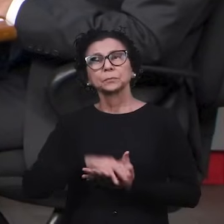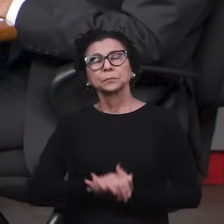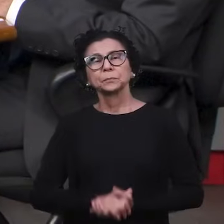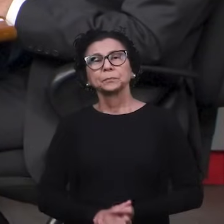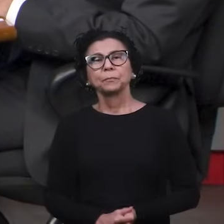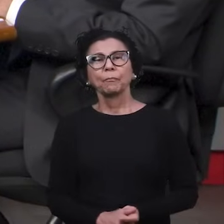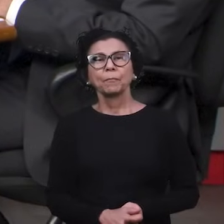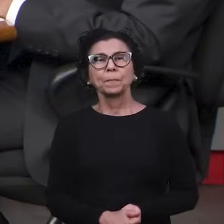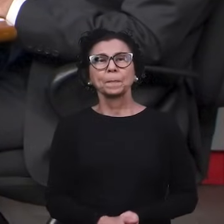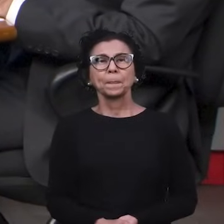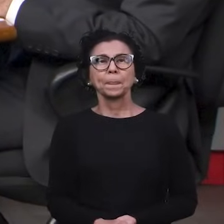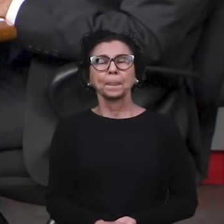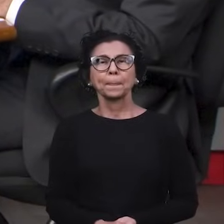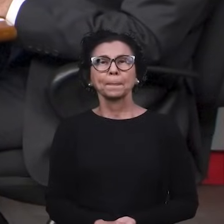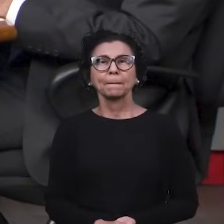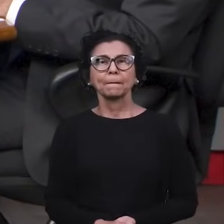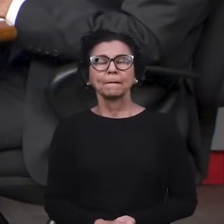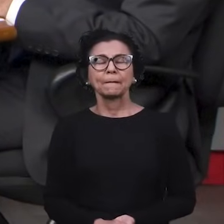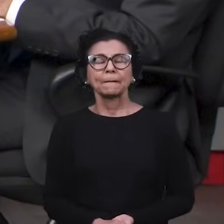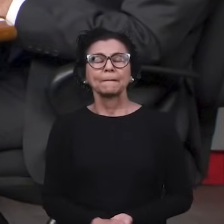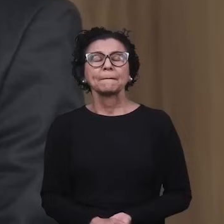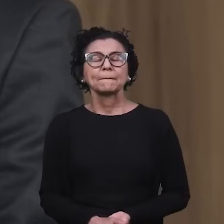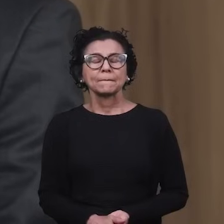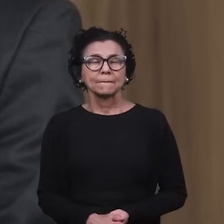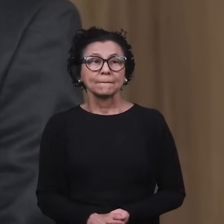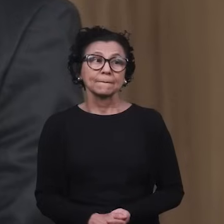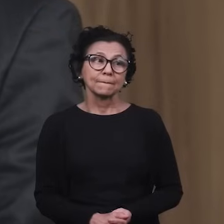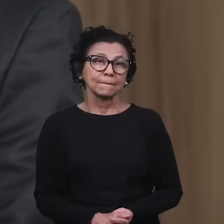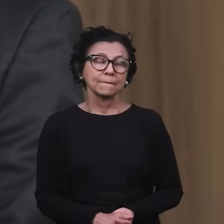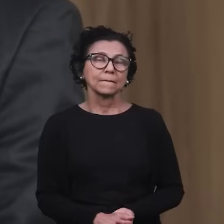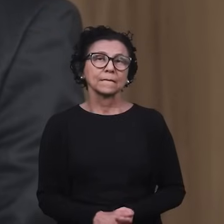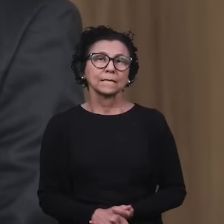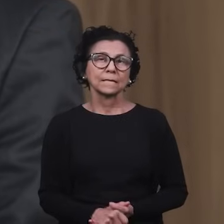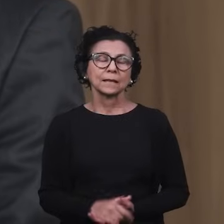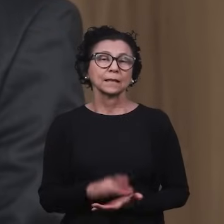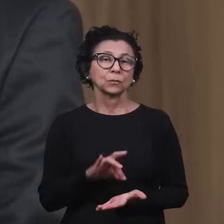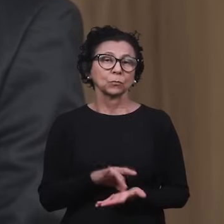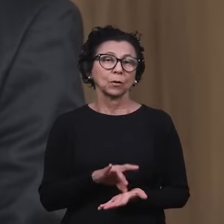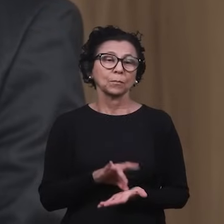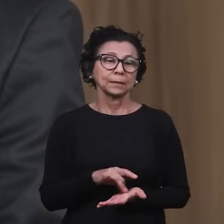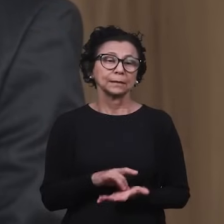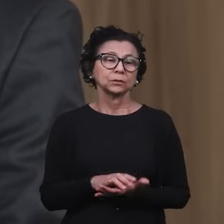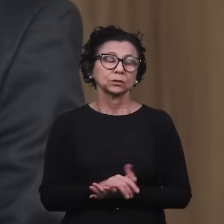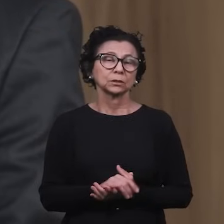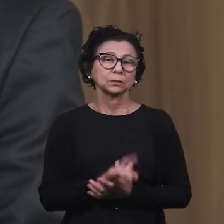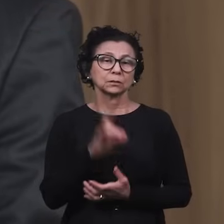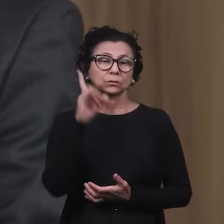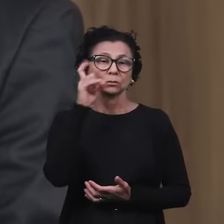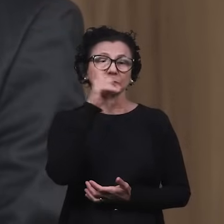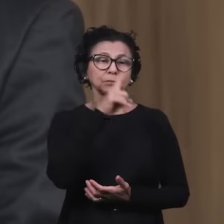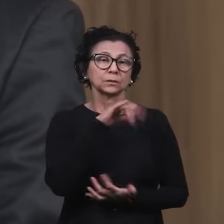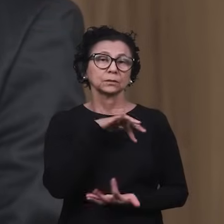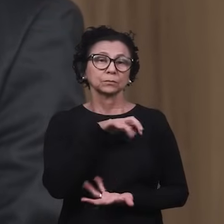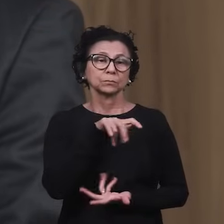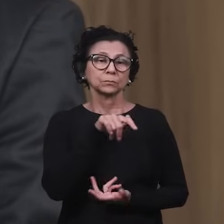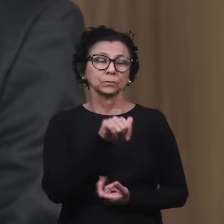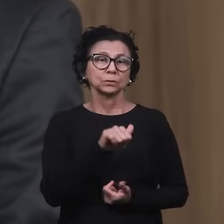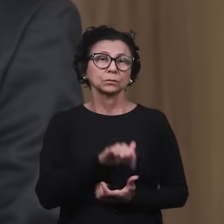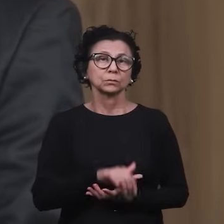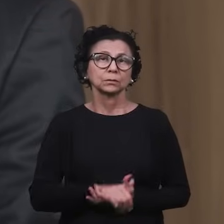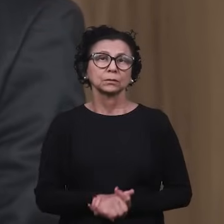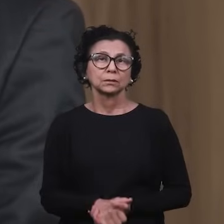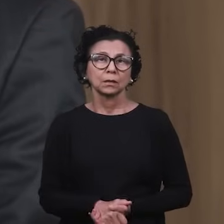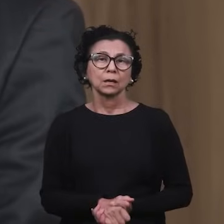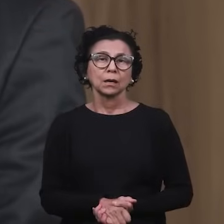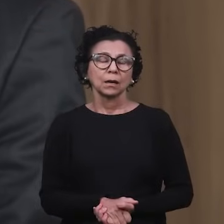hoje, e Eliane, nós temos uma situação muito difícil. O mundo hoje está